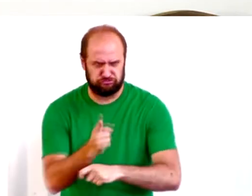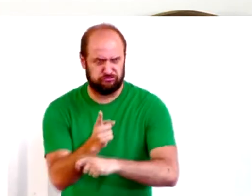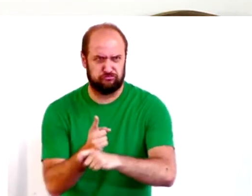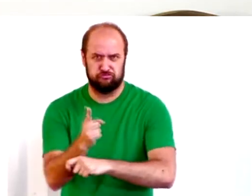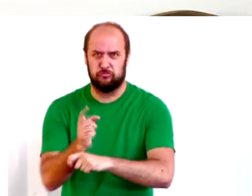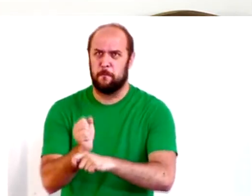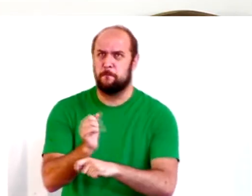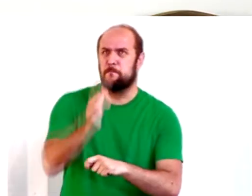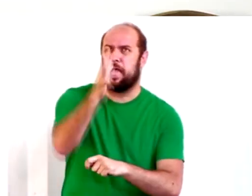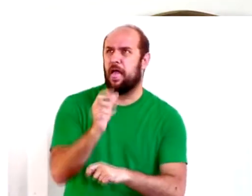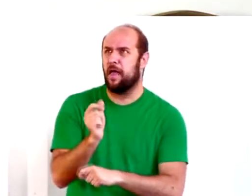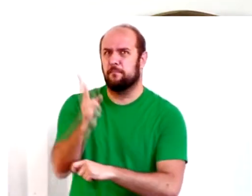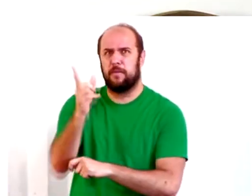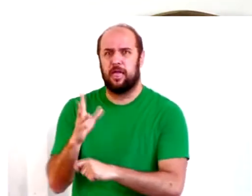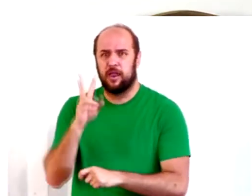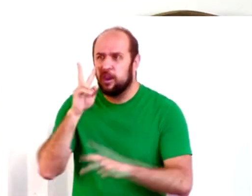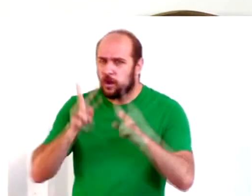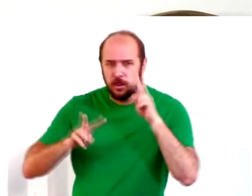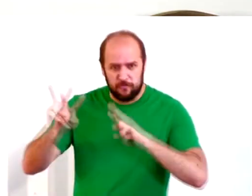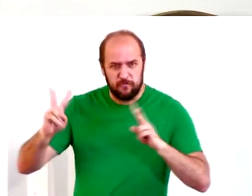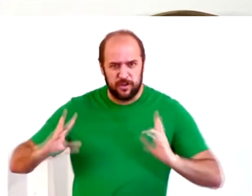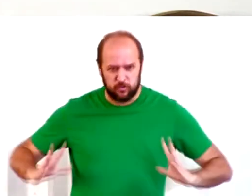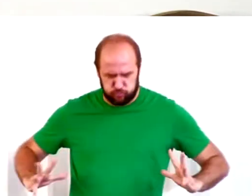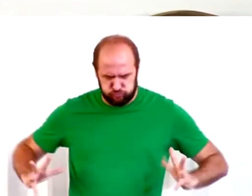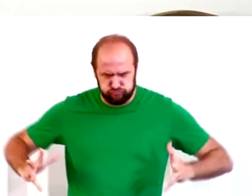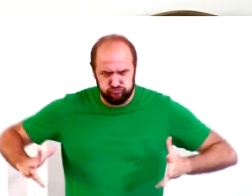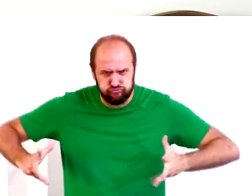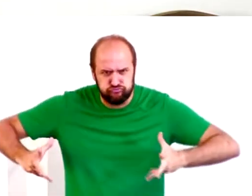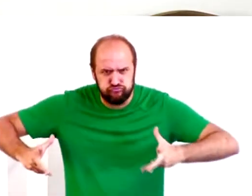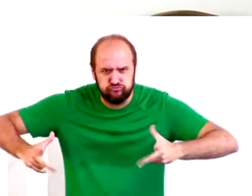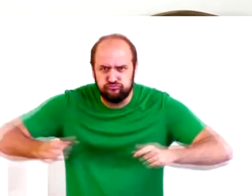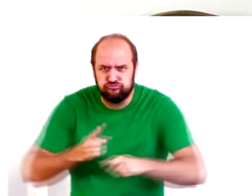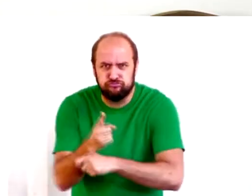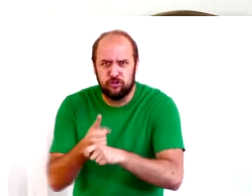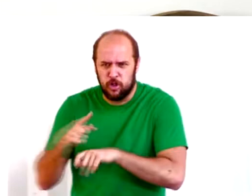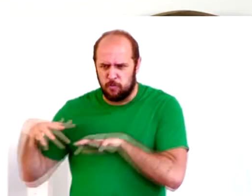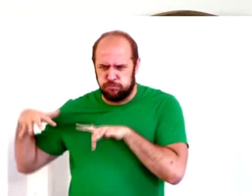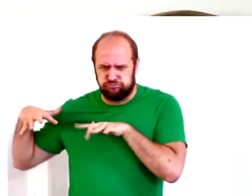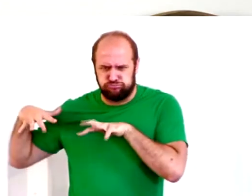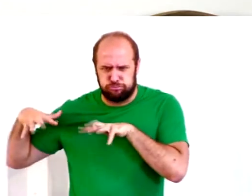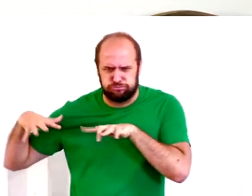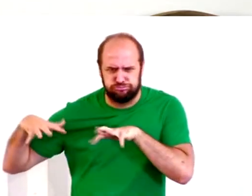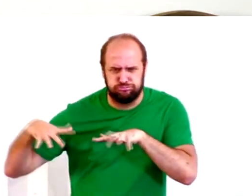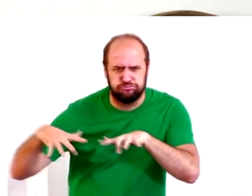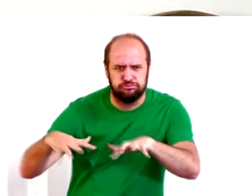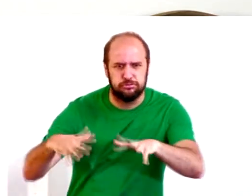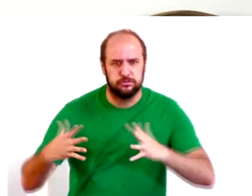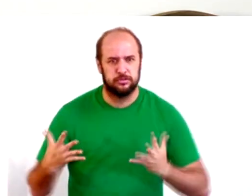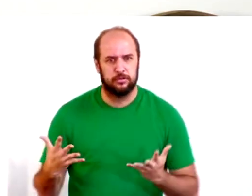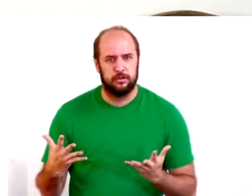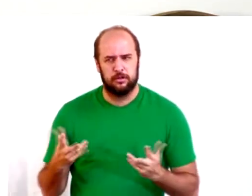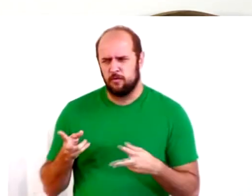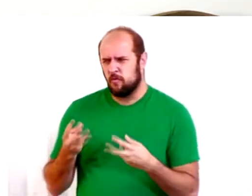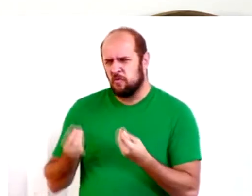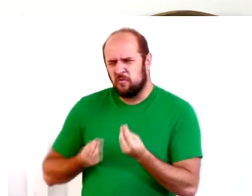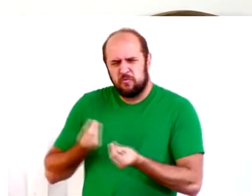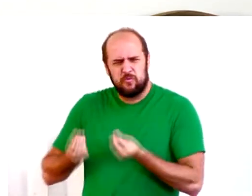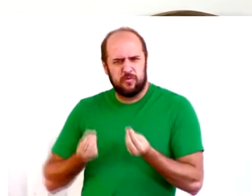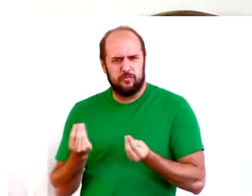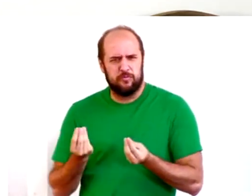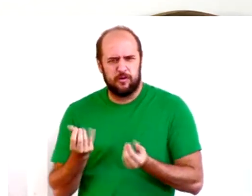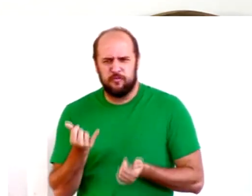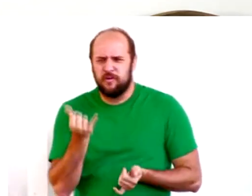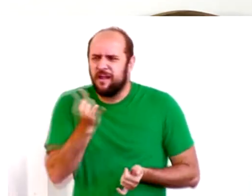ver aquelas máquinas de guerras daquele líder invadindo um país. Perceba o que é o seu sim, sim e o que é um não,